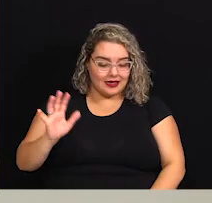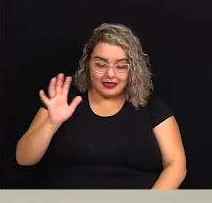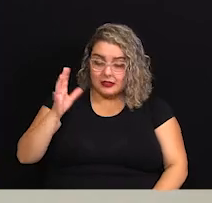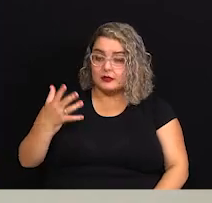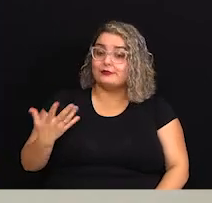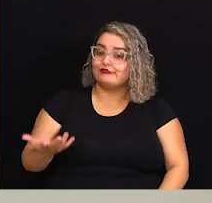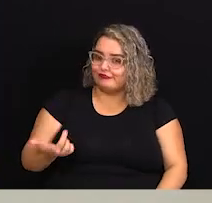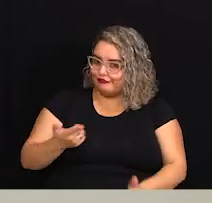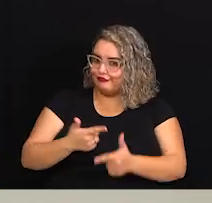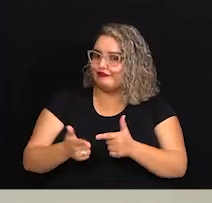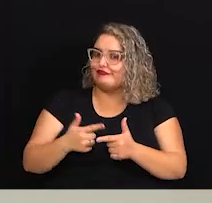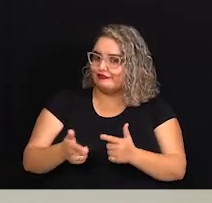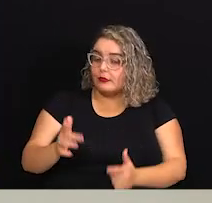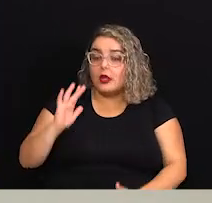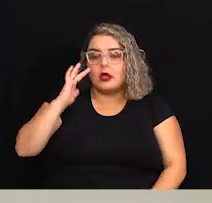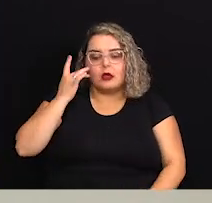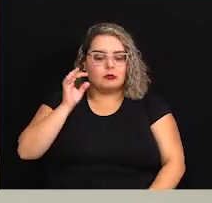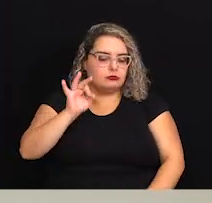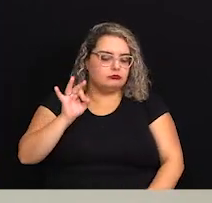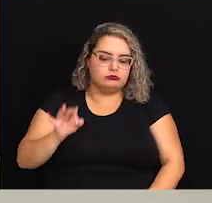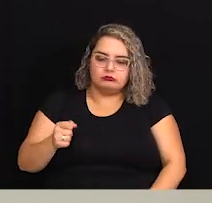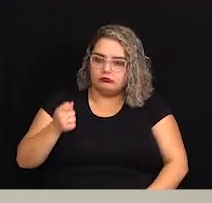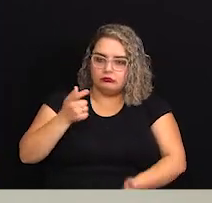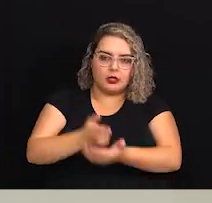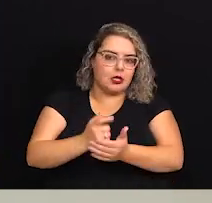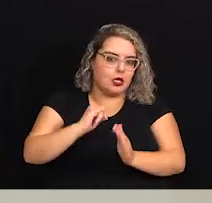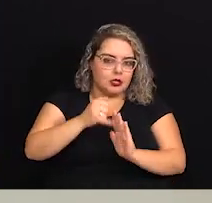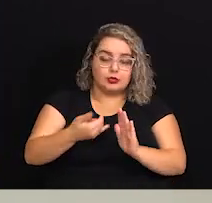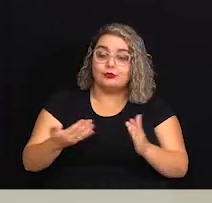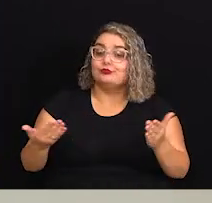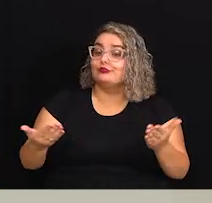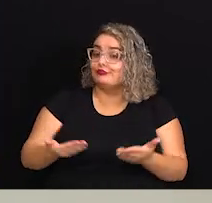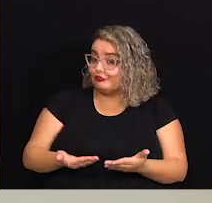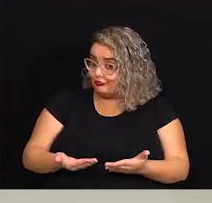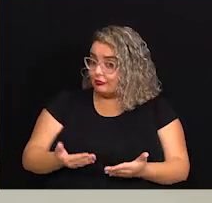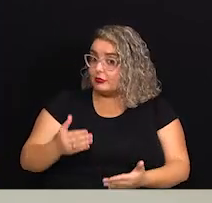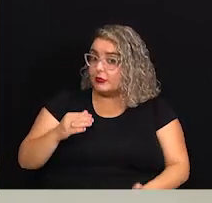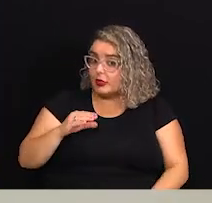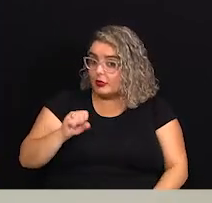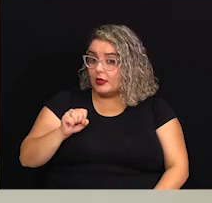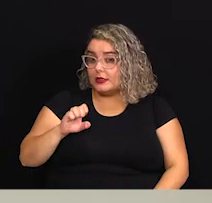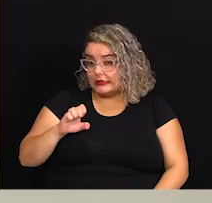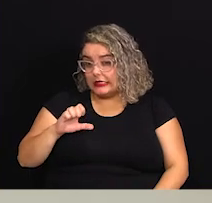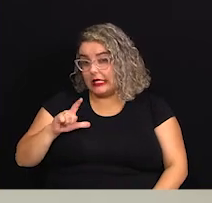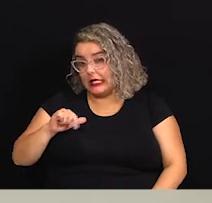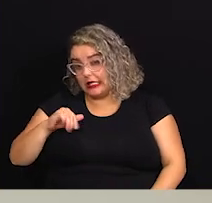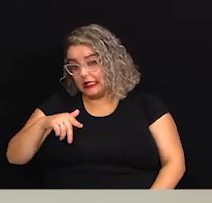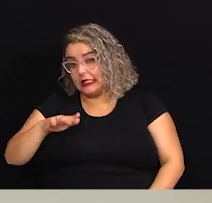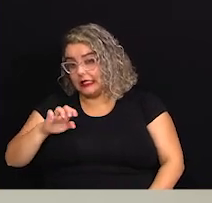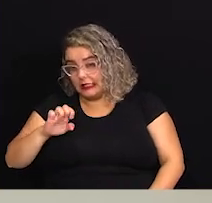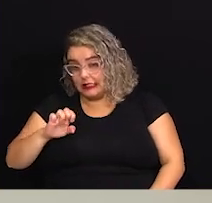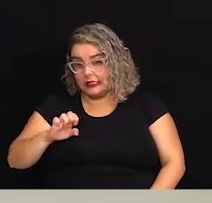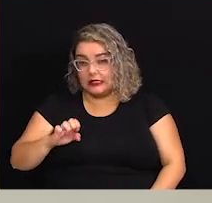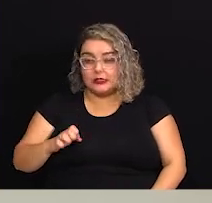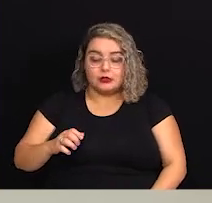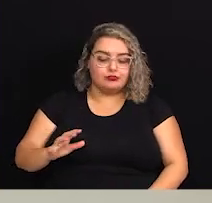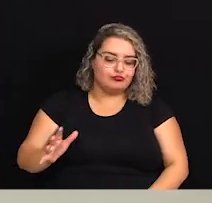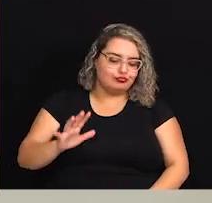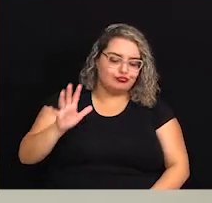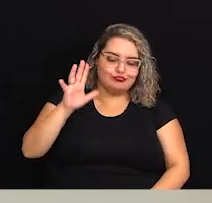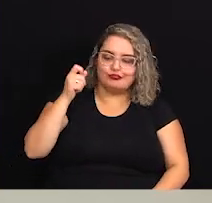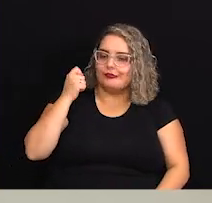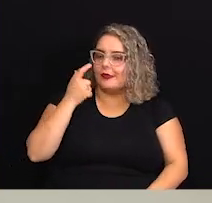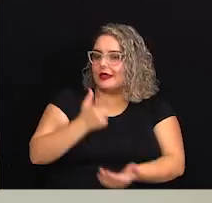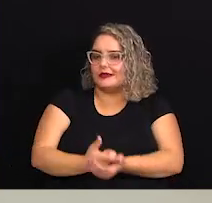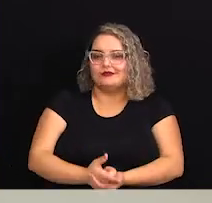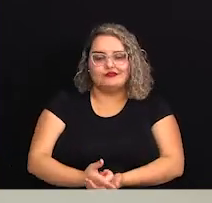tiveram esse problema. Acharam que era uma taxa que iam pagar de juros e agora, com a taxa Selic como subiu, estão pagando